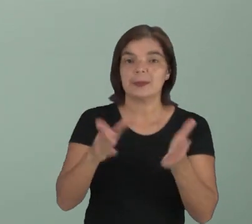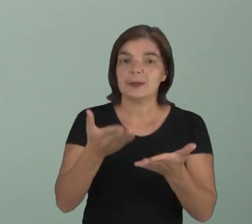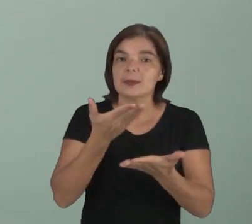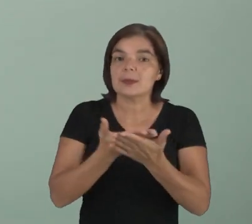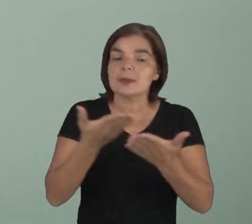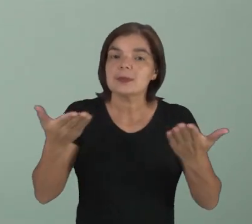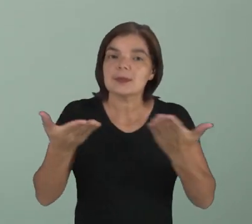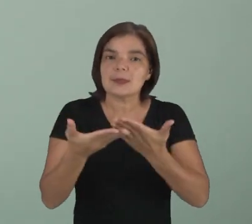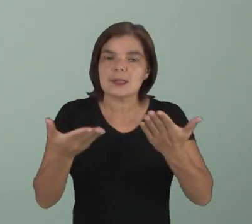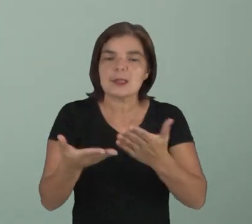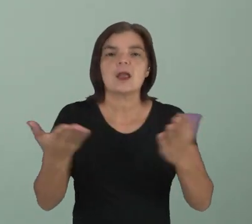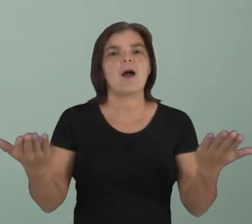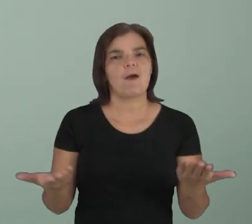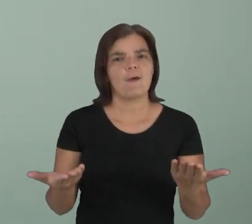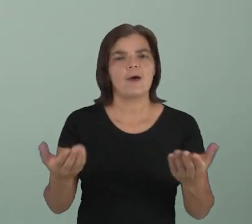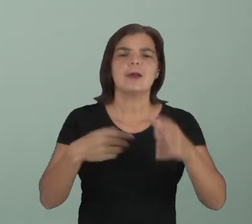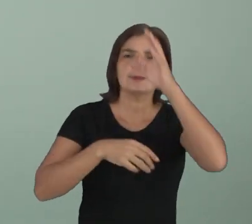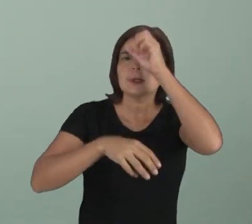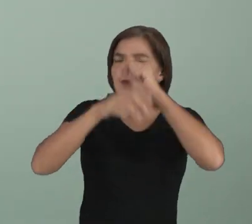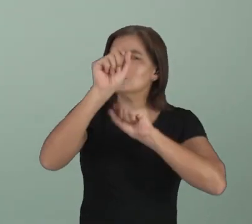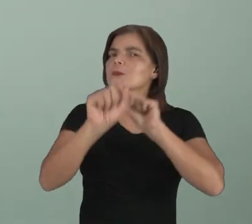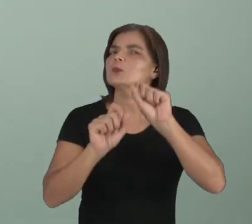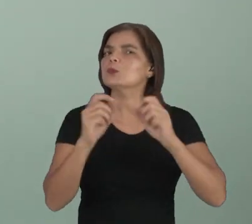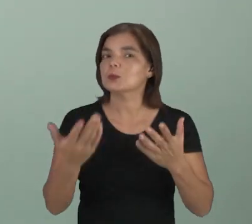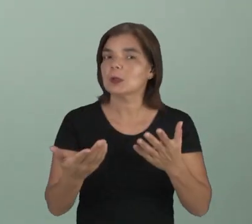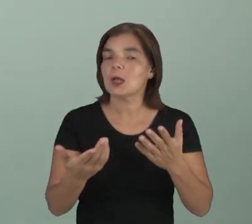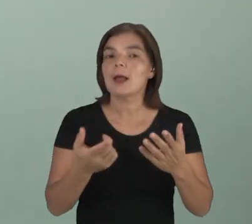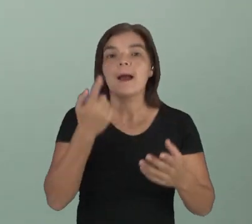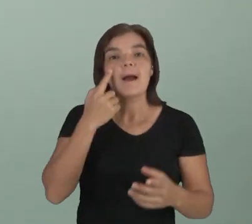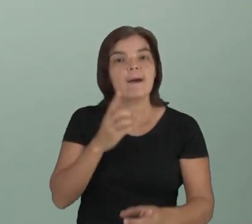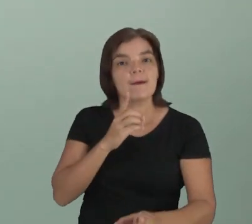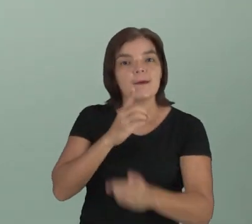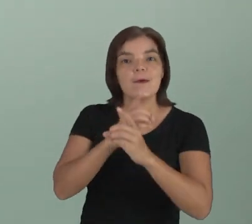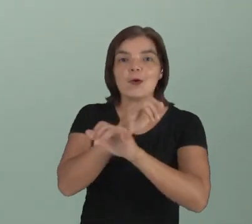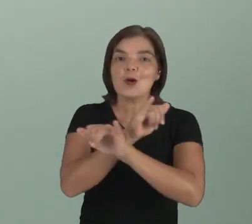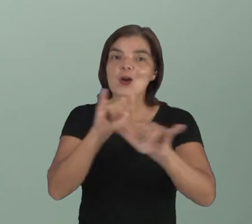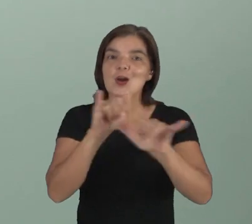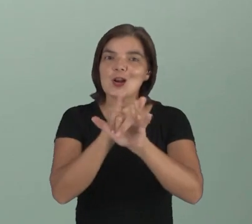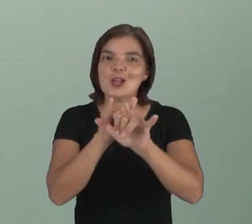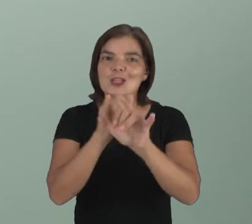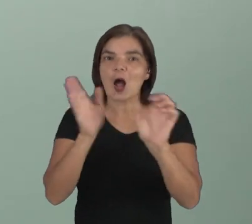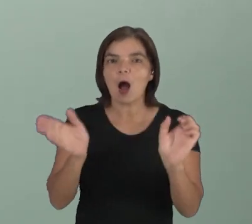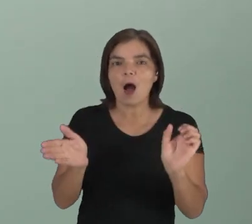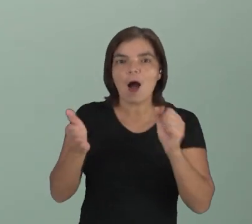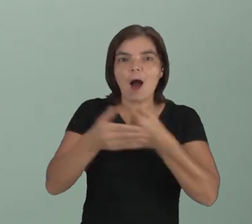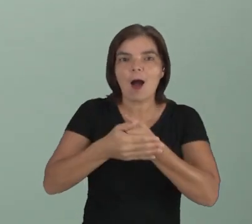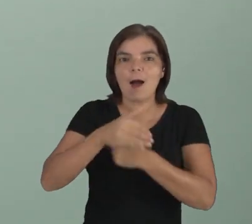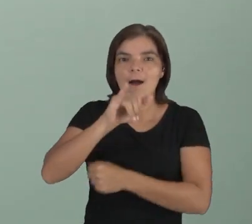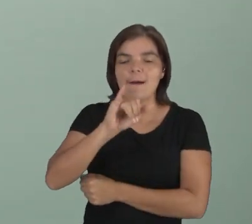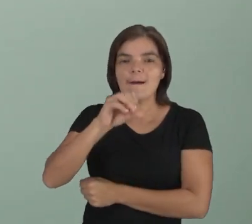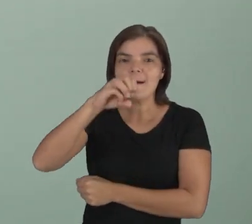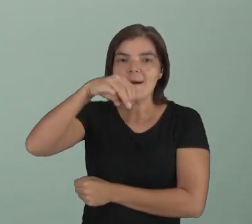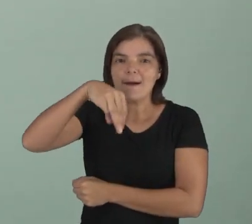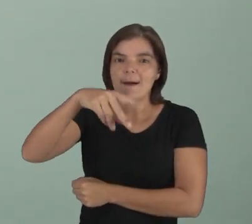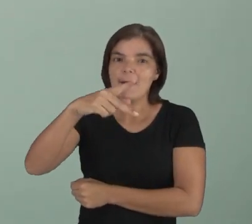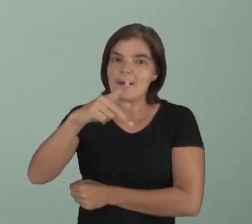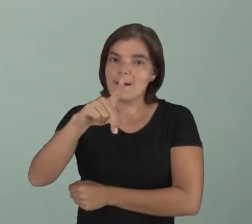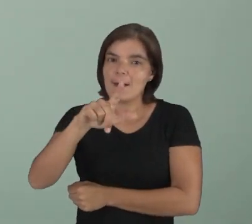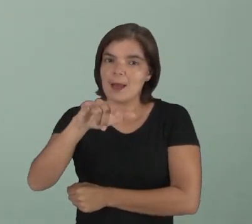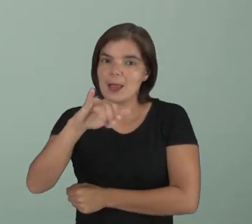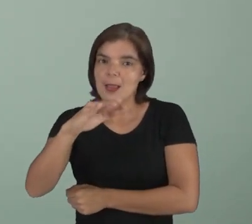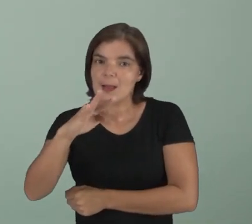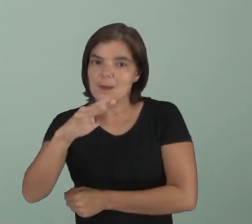Na aula de hoje, nós iremos trabalhar sobre localizar informações implícitas. Que é um pouquinho